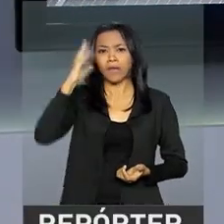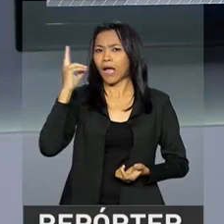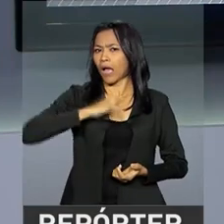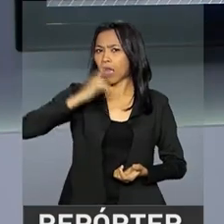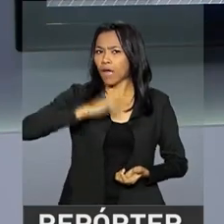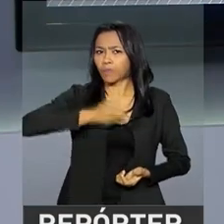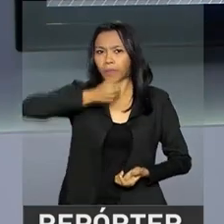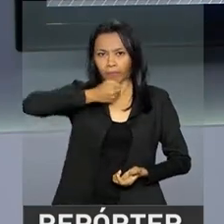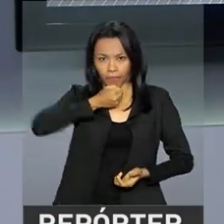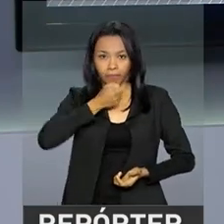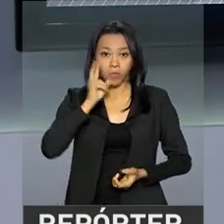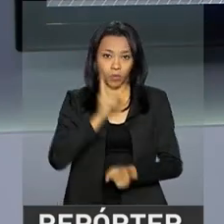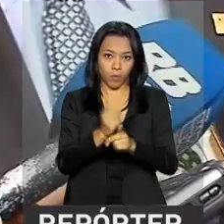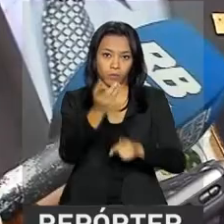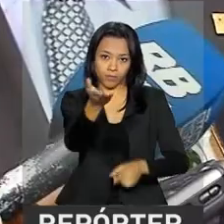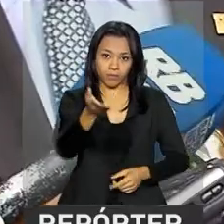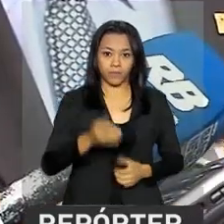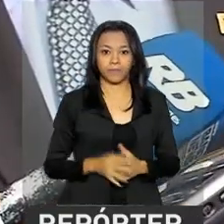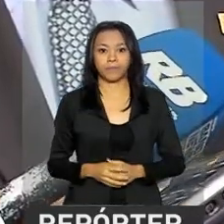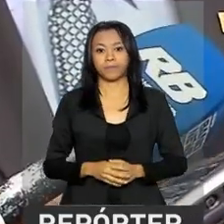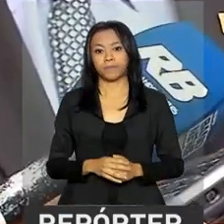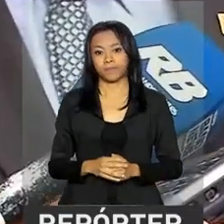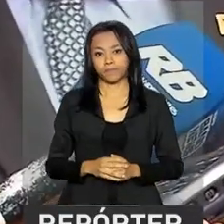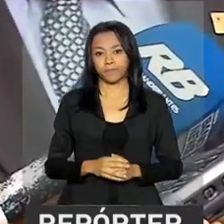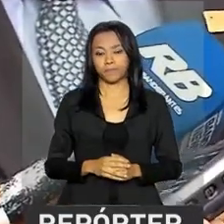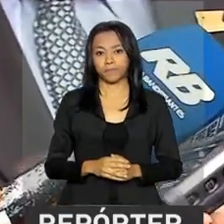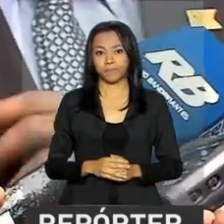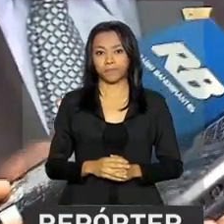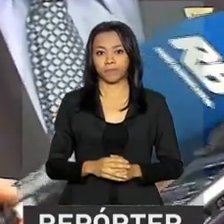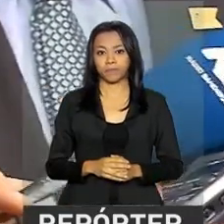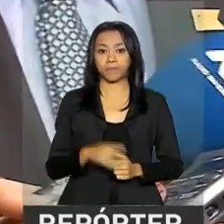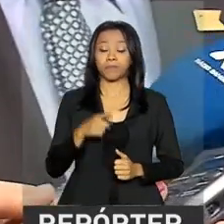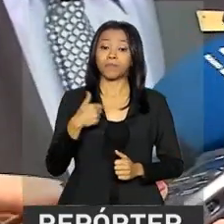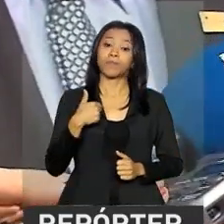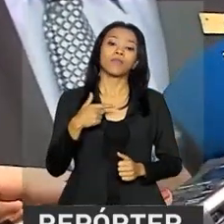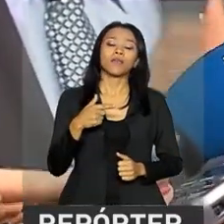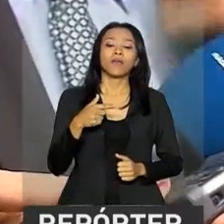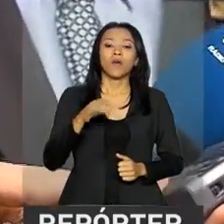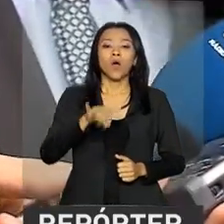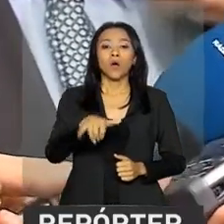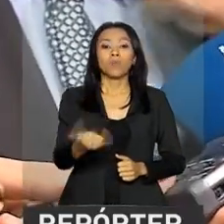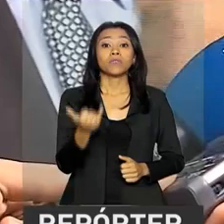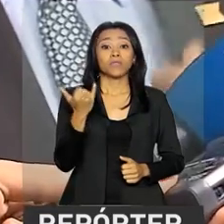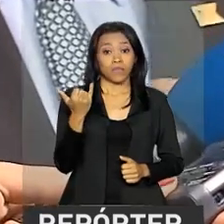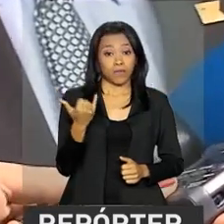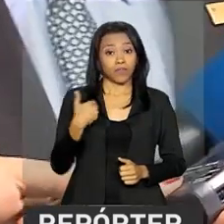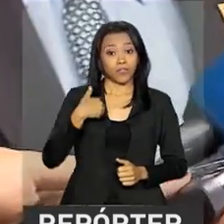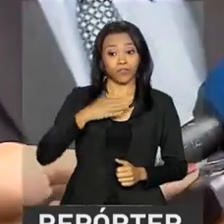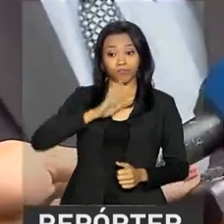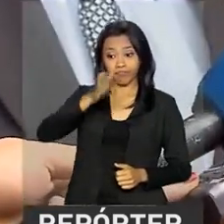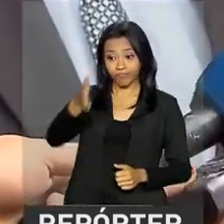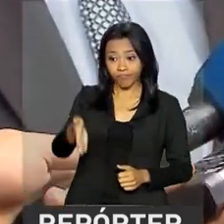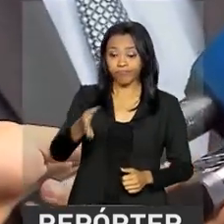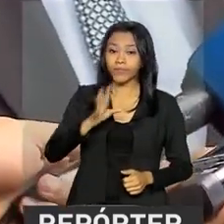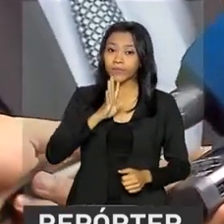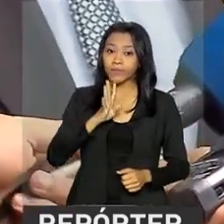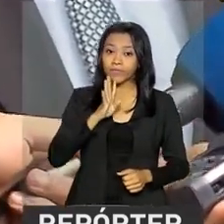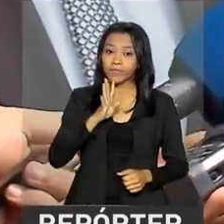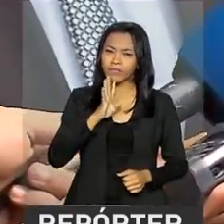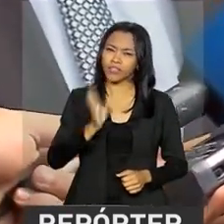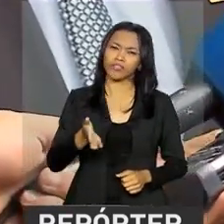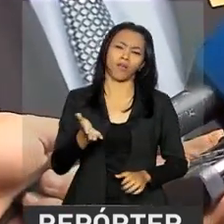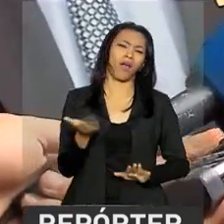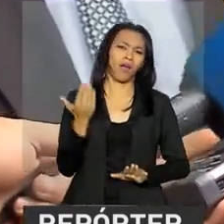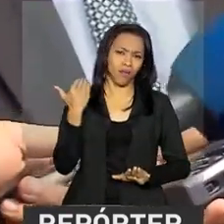sobre o encontro tive a oportunidade de conhecer aquilo que parceladamente eu já